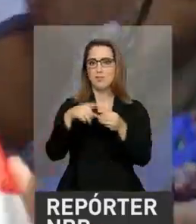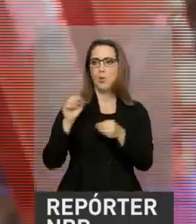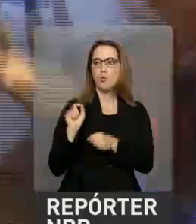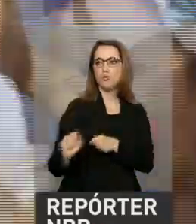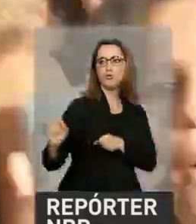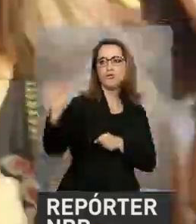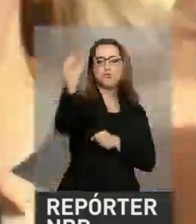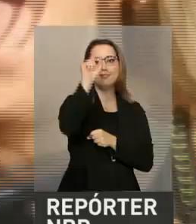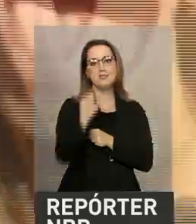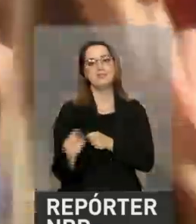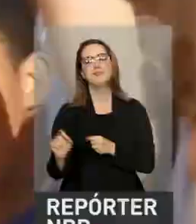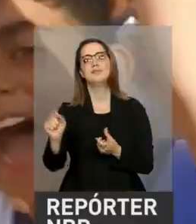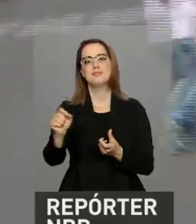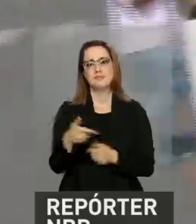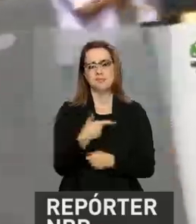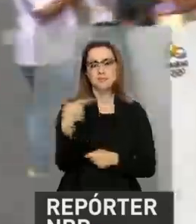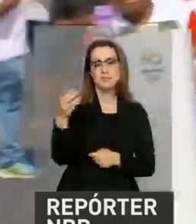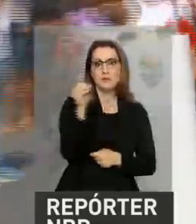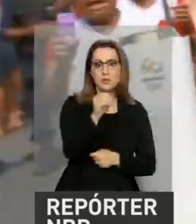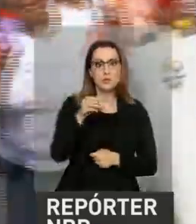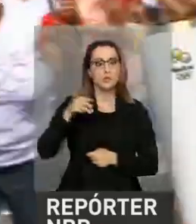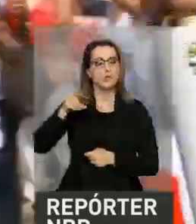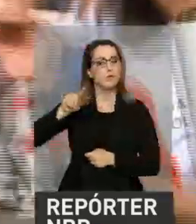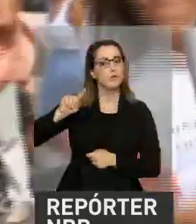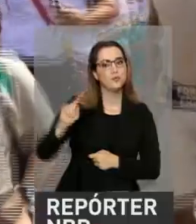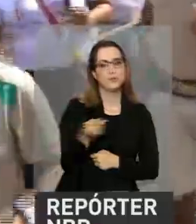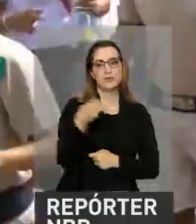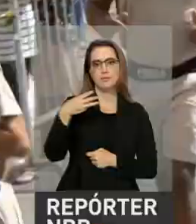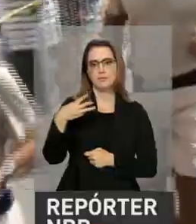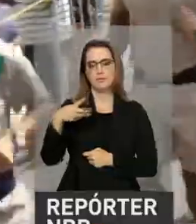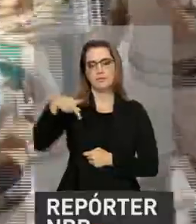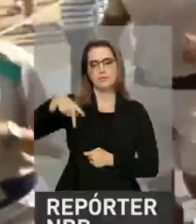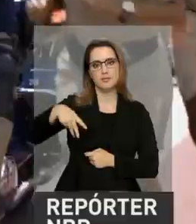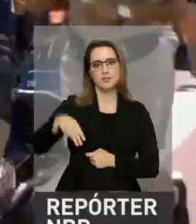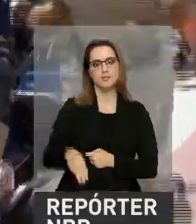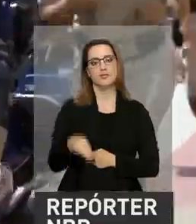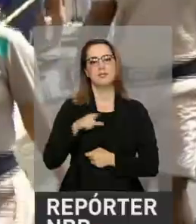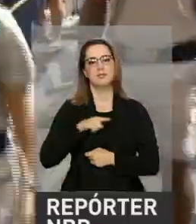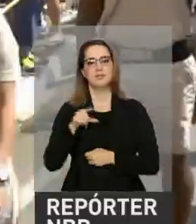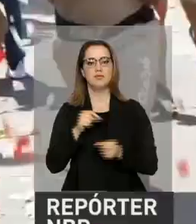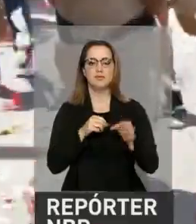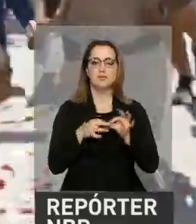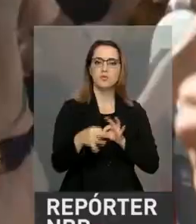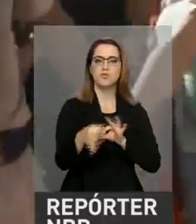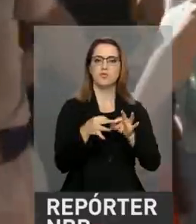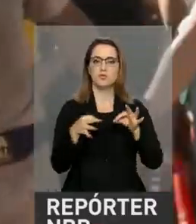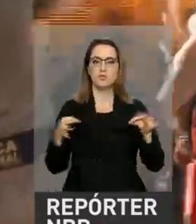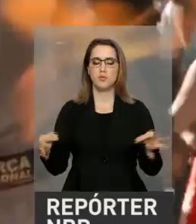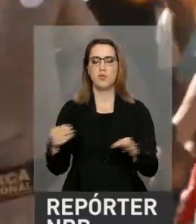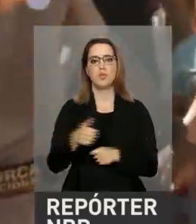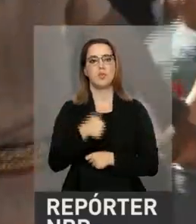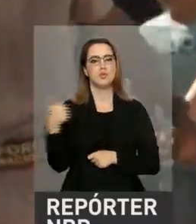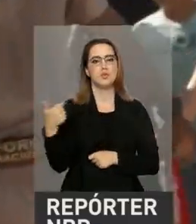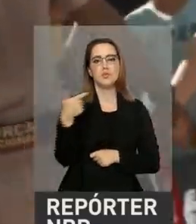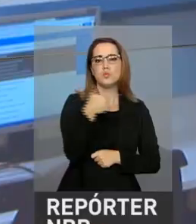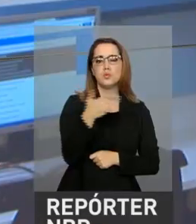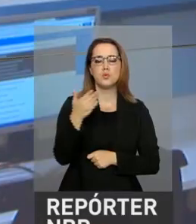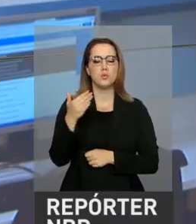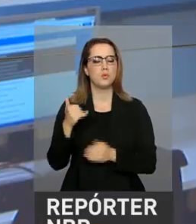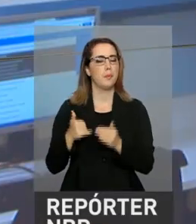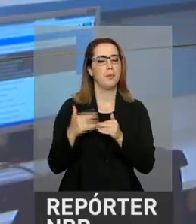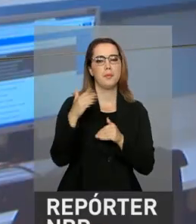Federal foram 20.000 km percorridos um time de 12.500 condutores